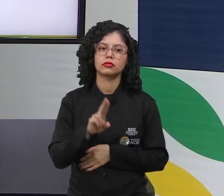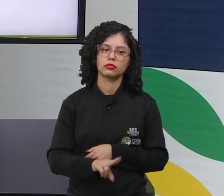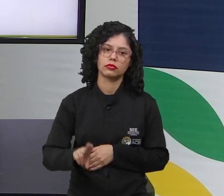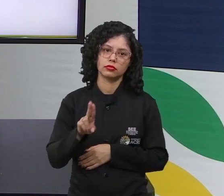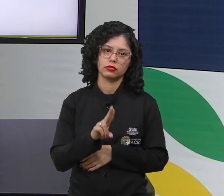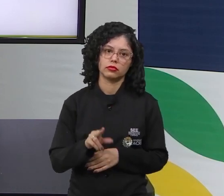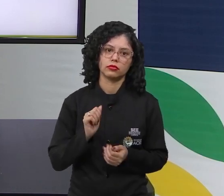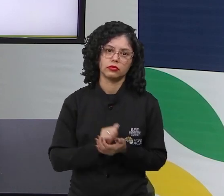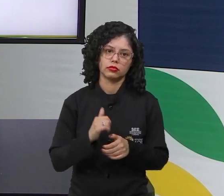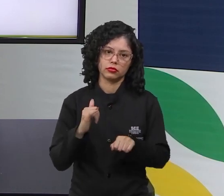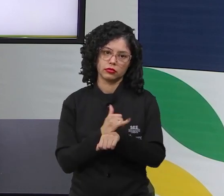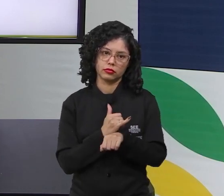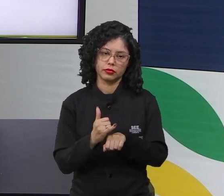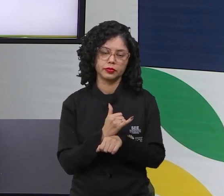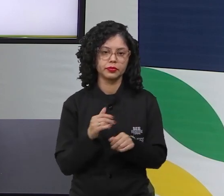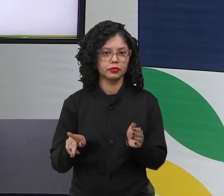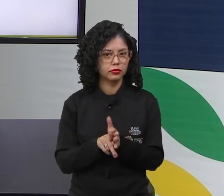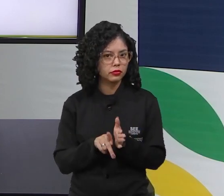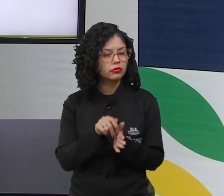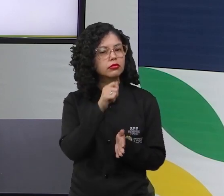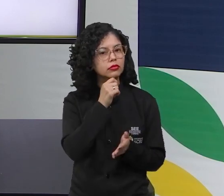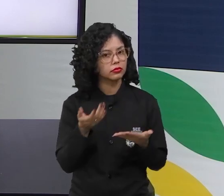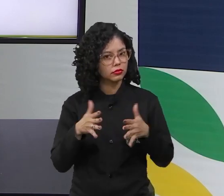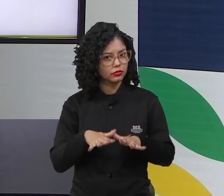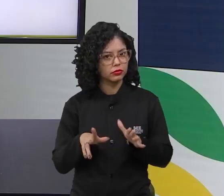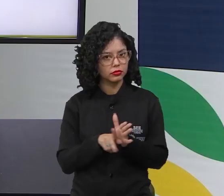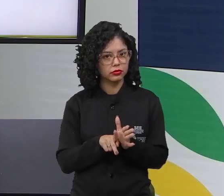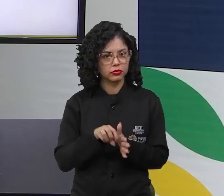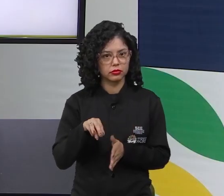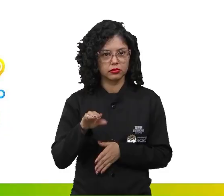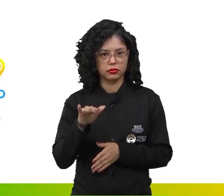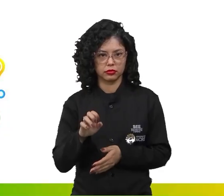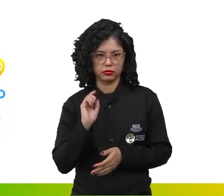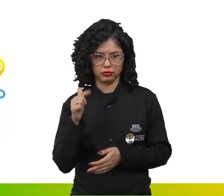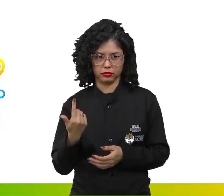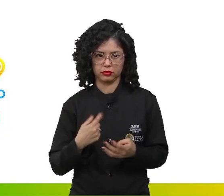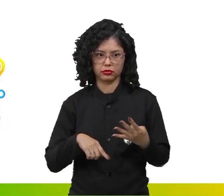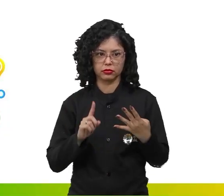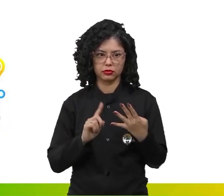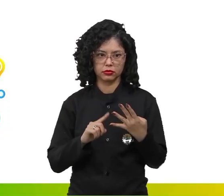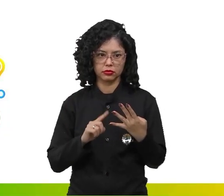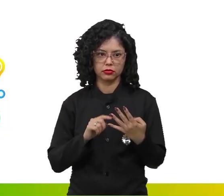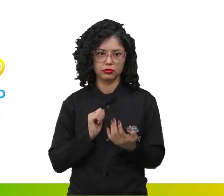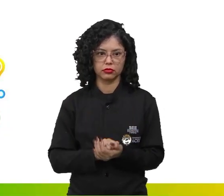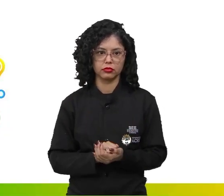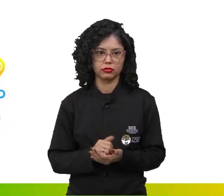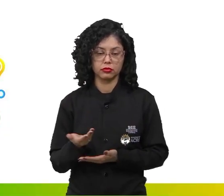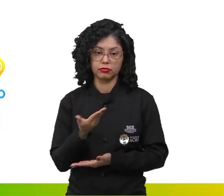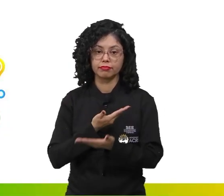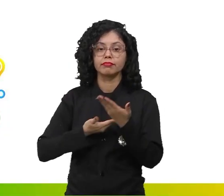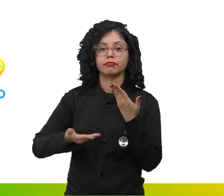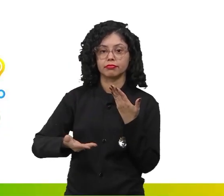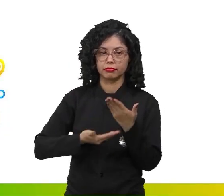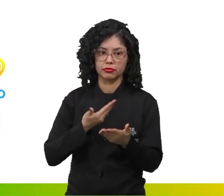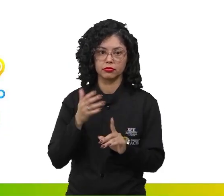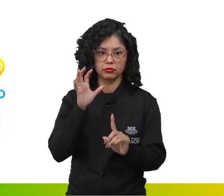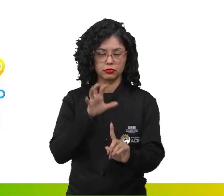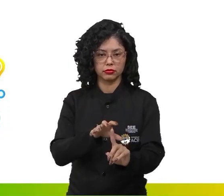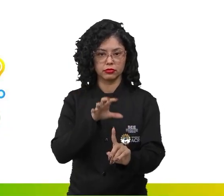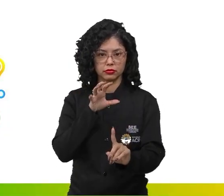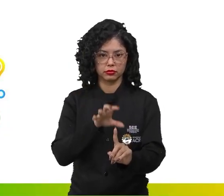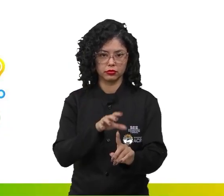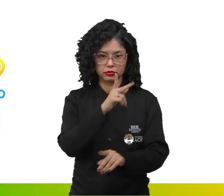utilizam essa estratégia de engajamento, inclusive memes, viu? E o próximo aí, pessoal, são parcerias